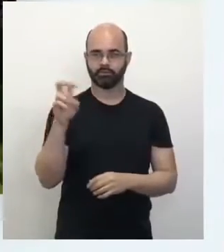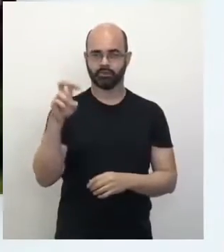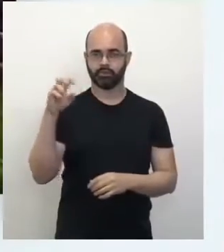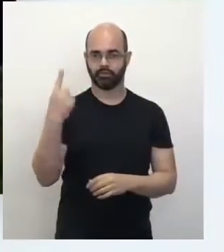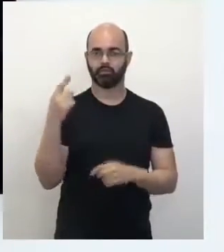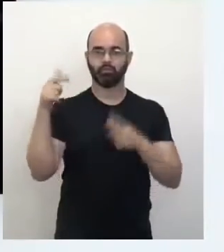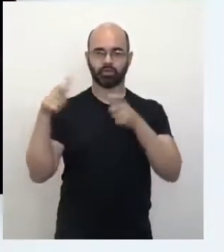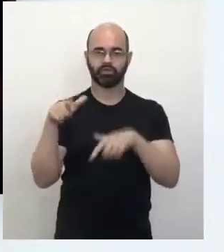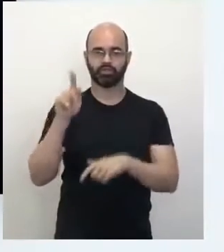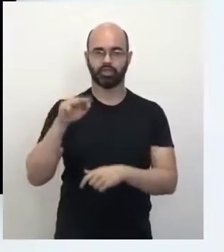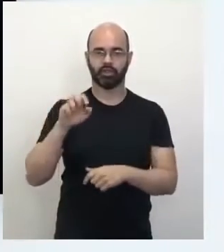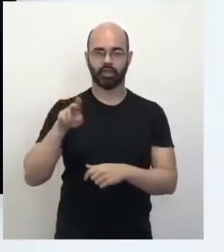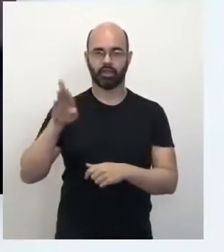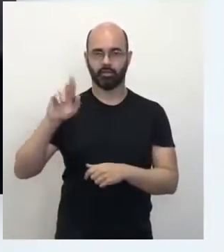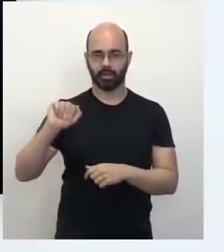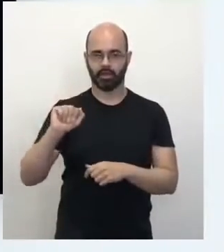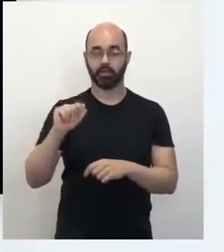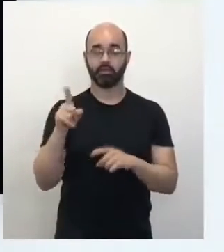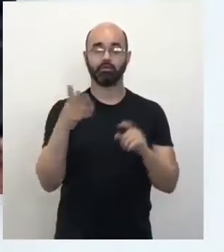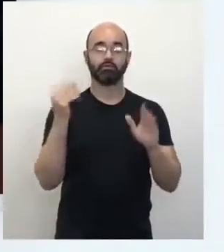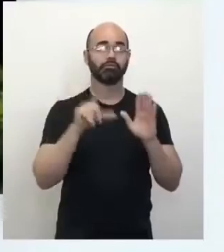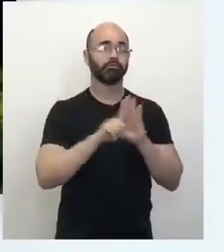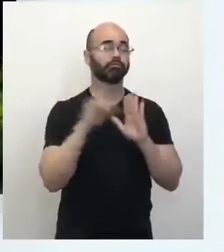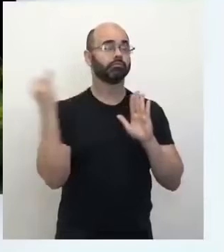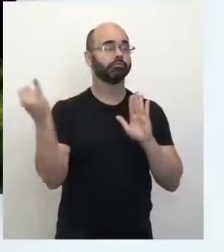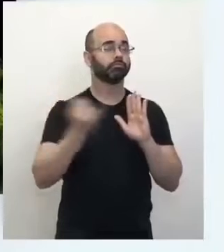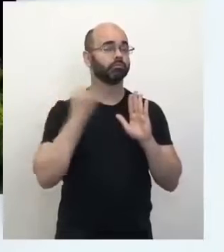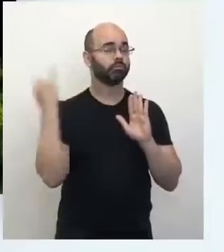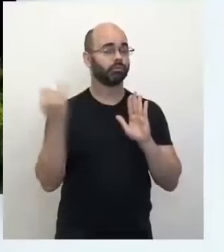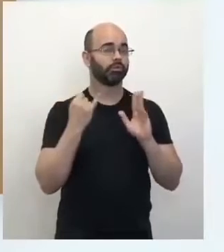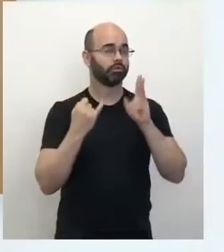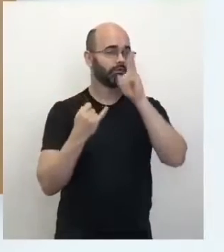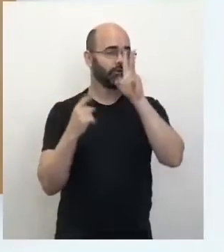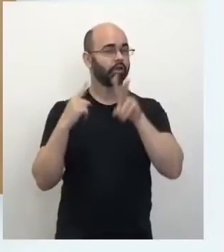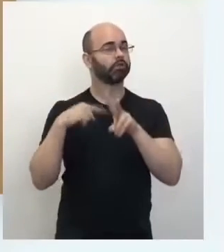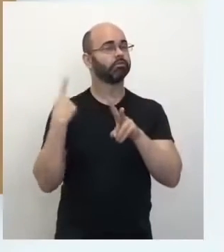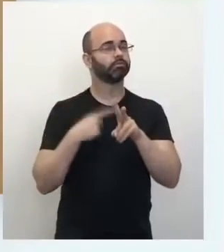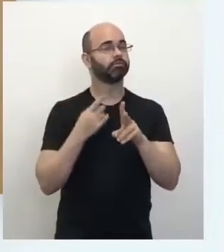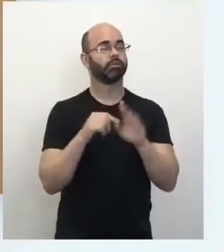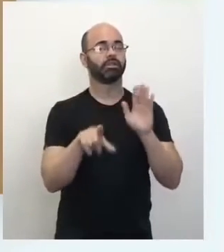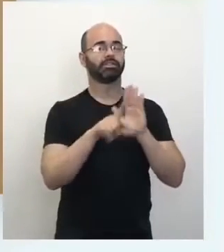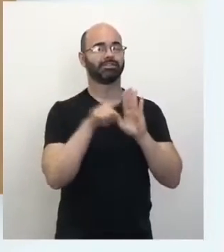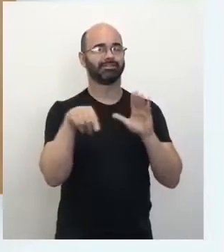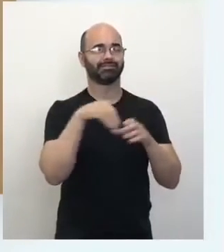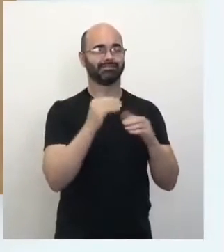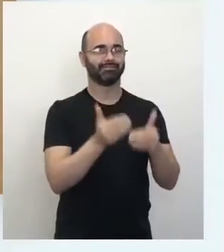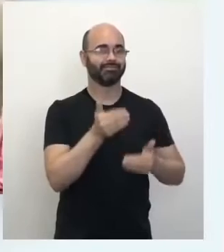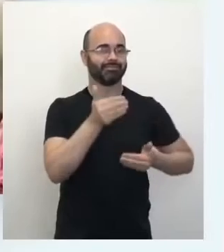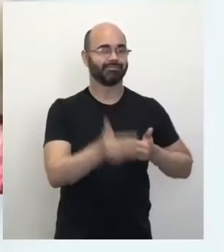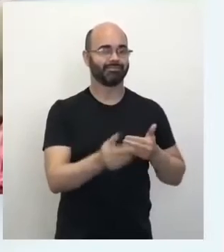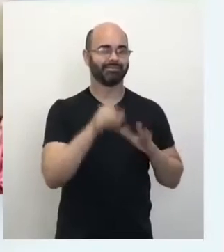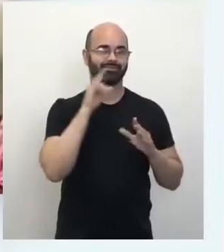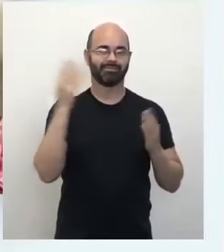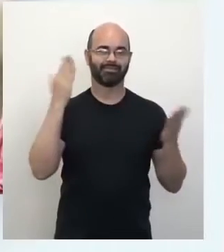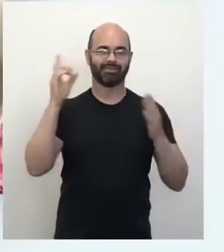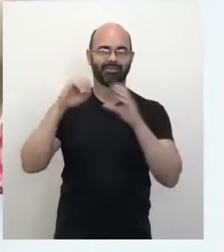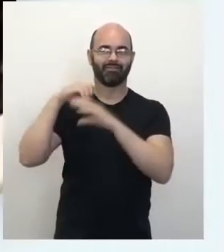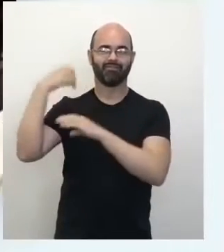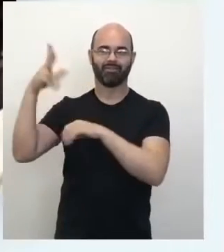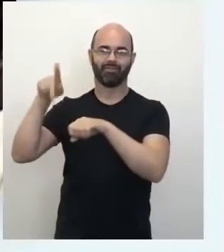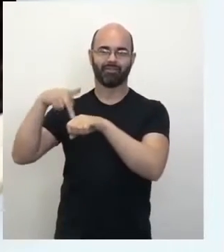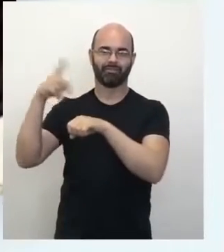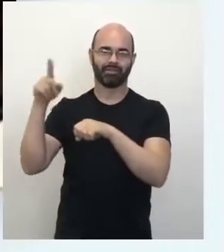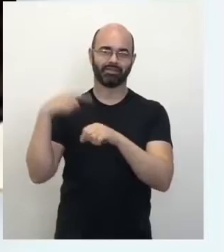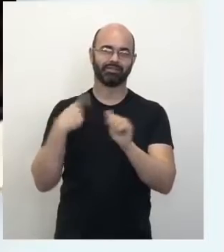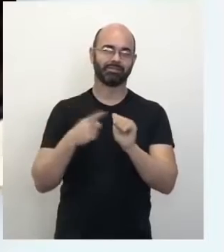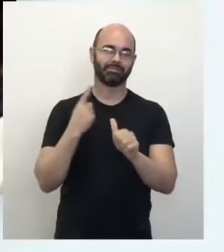Genebra, e ela é uma legislação muito importante e ela é um avanço de fato na nossa legislação interna em relação ao estrangeiro. Um dos primeiros problemas